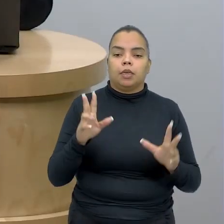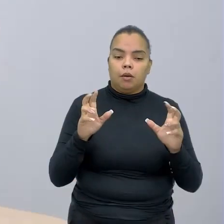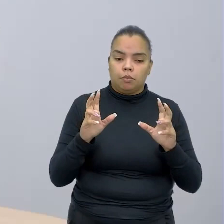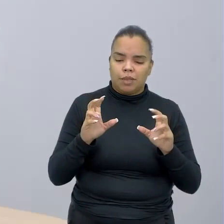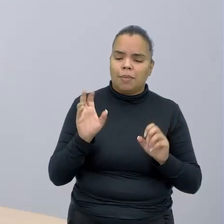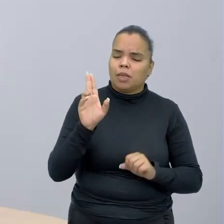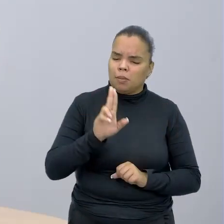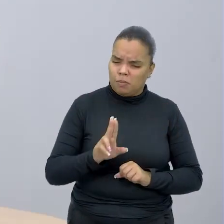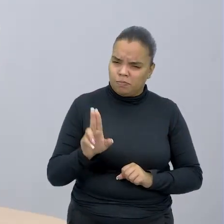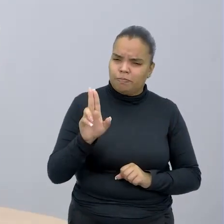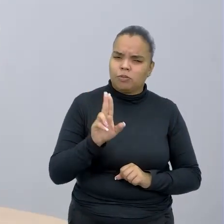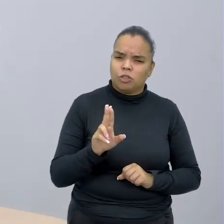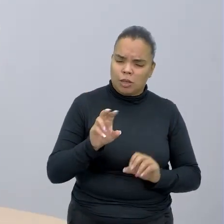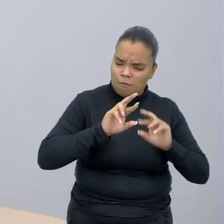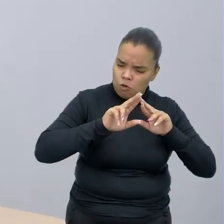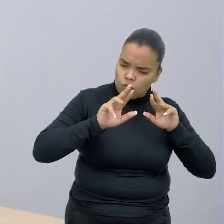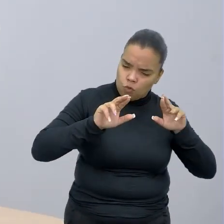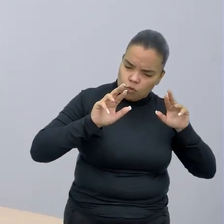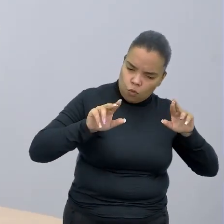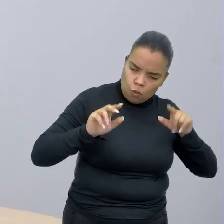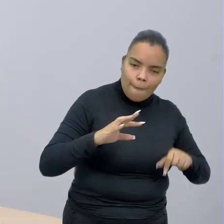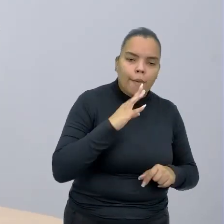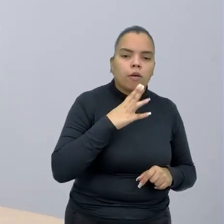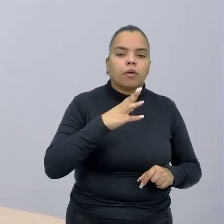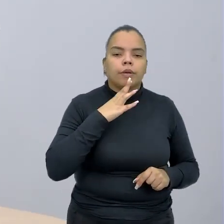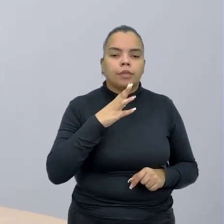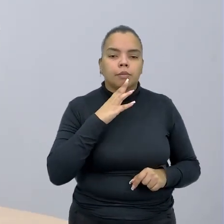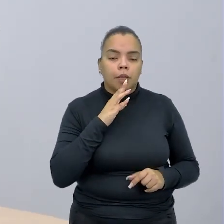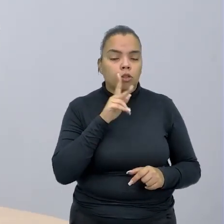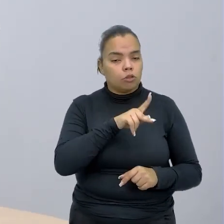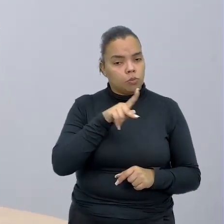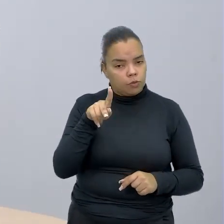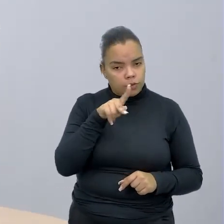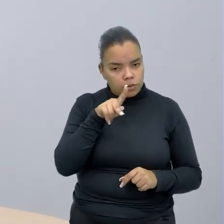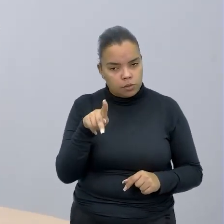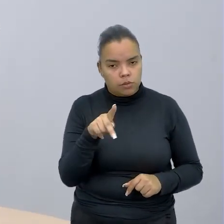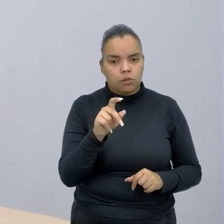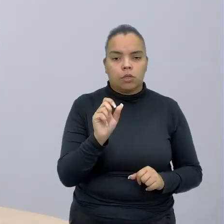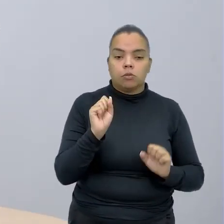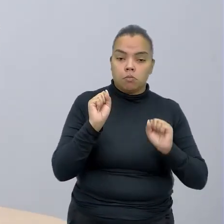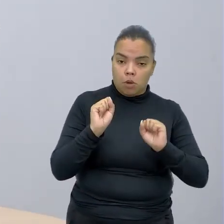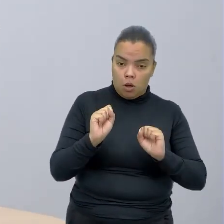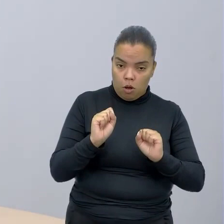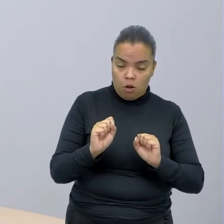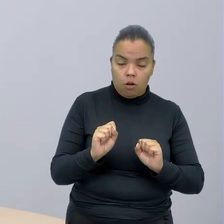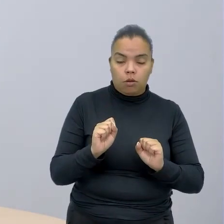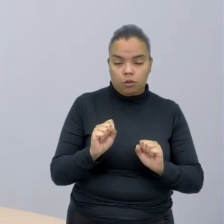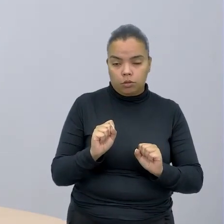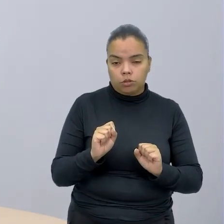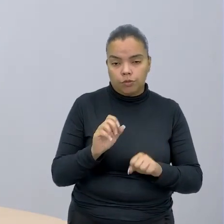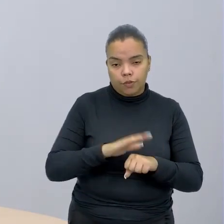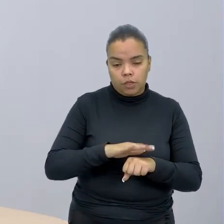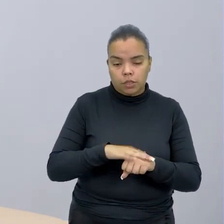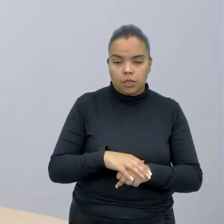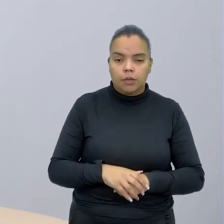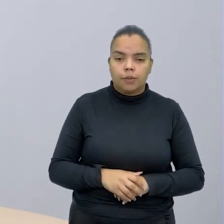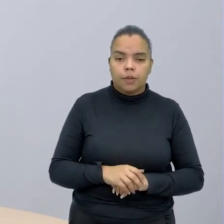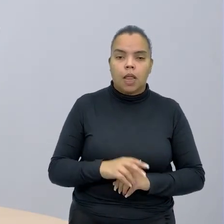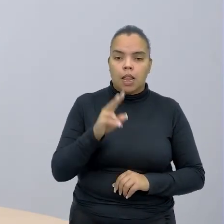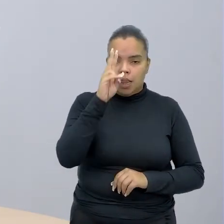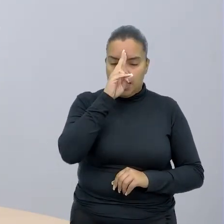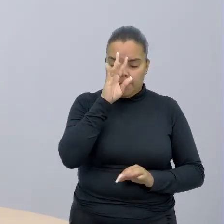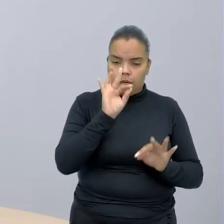dá para utilizar em diversas áreas do conhecimento e que os professores devem utilizar disso. E lembrando